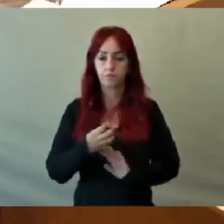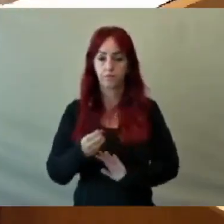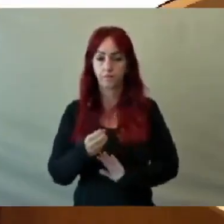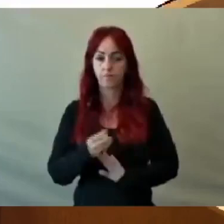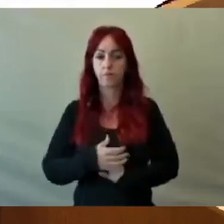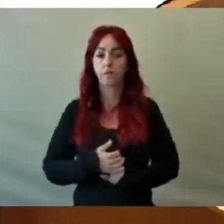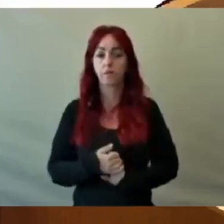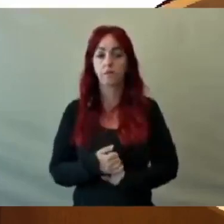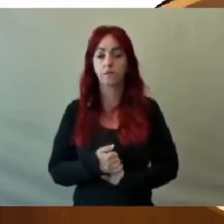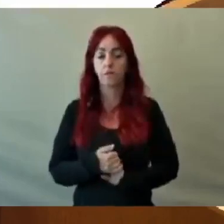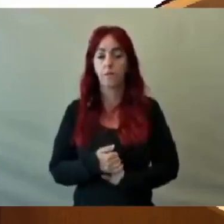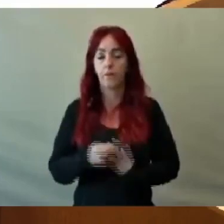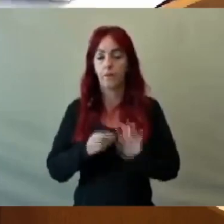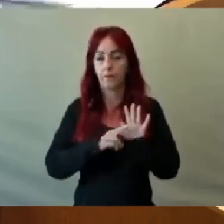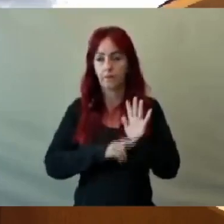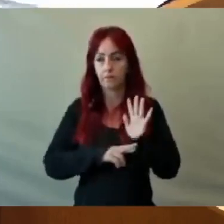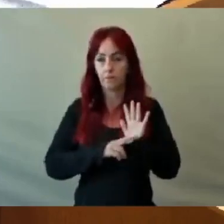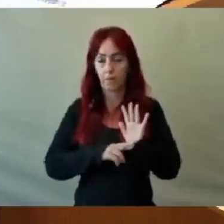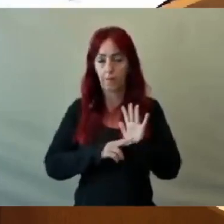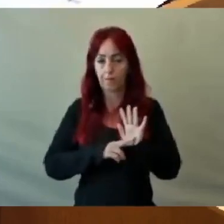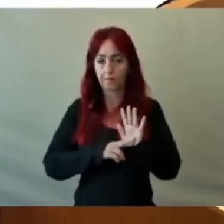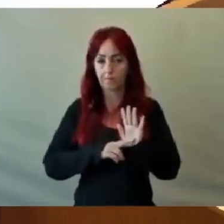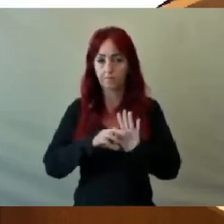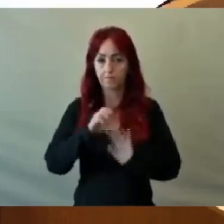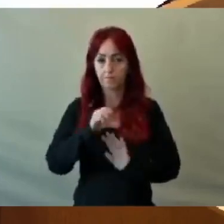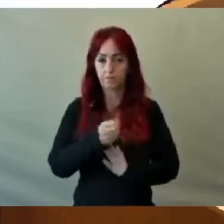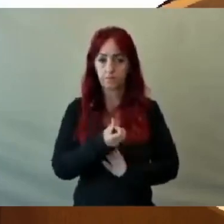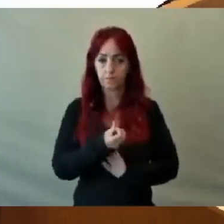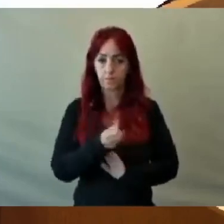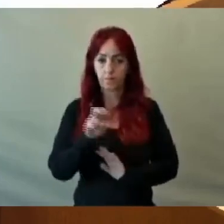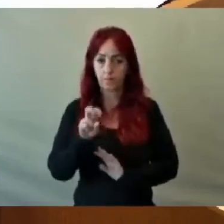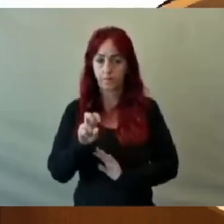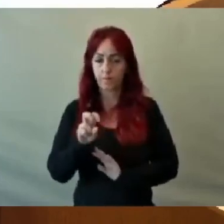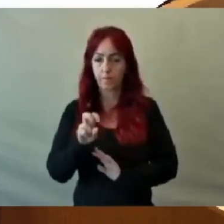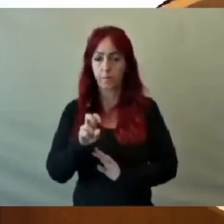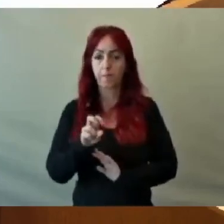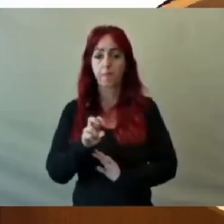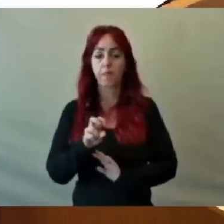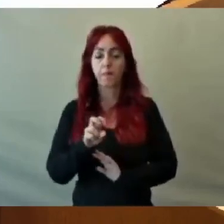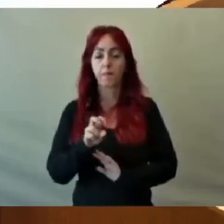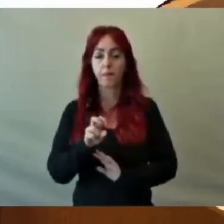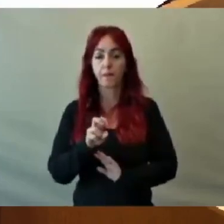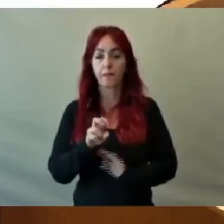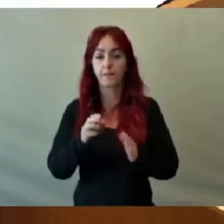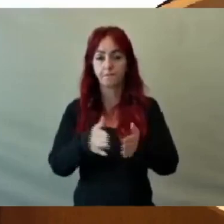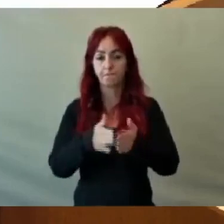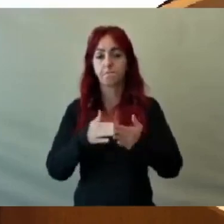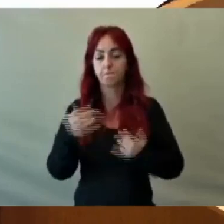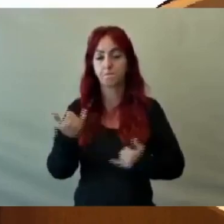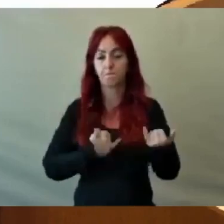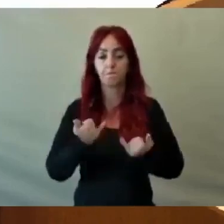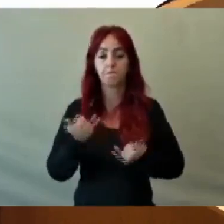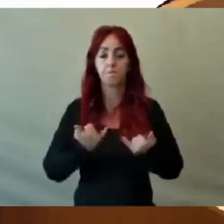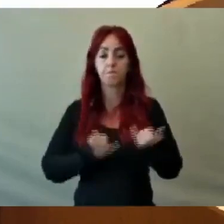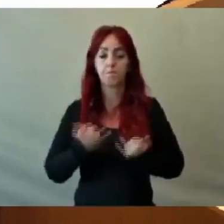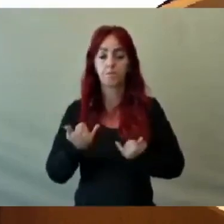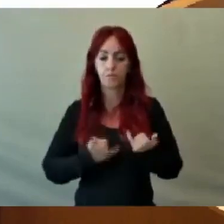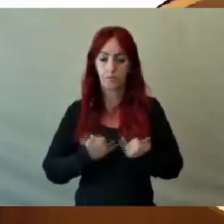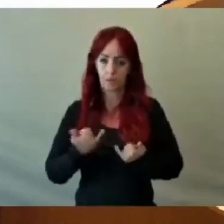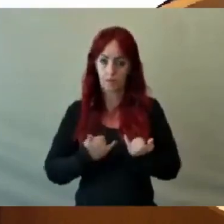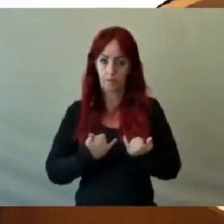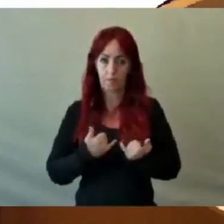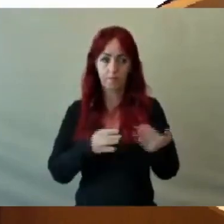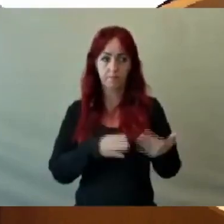requerimento de comissão 965-2024, turno único. Solicitação, pedido de informação. Destinatário, Secretaria